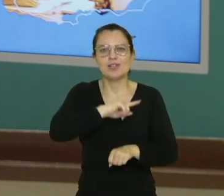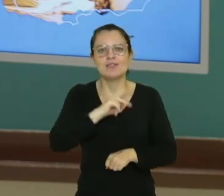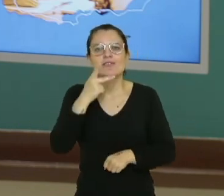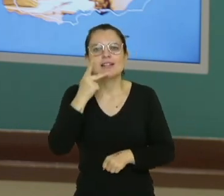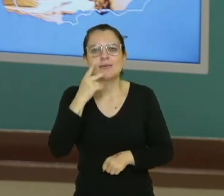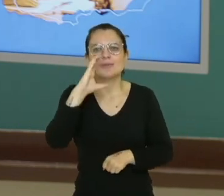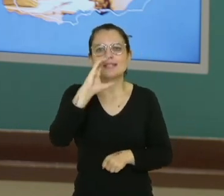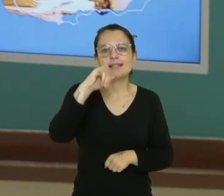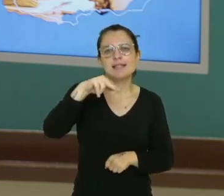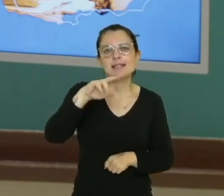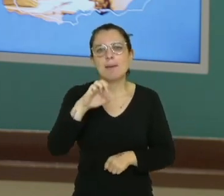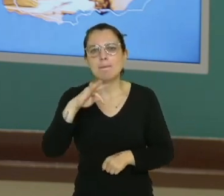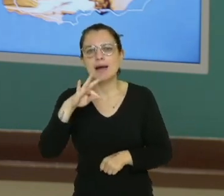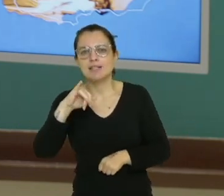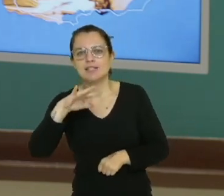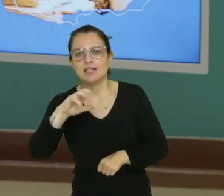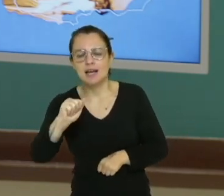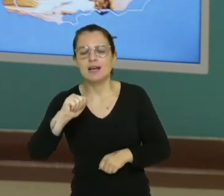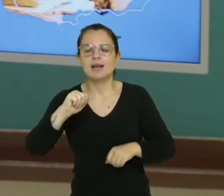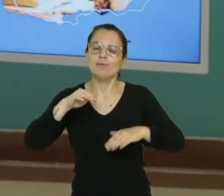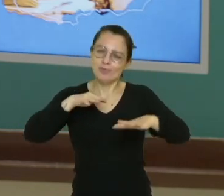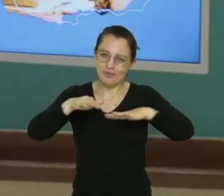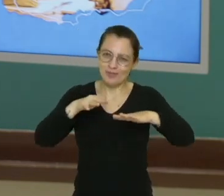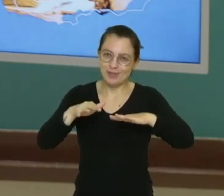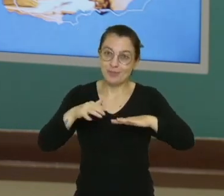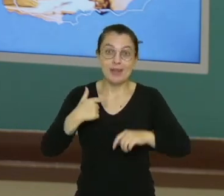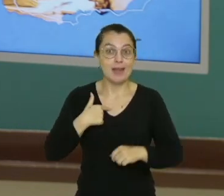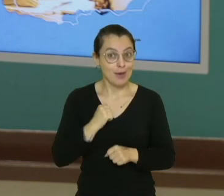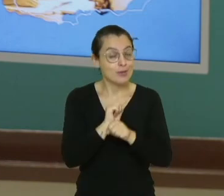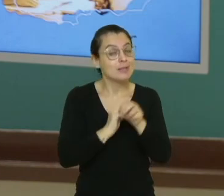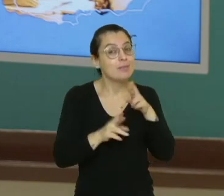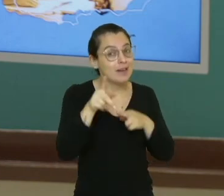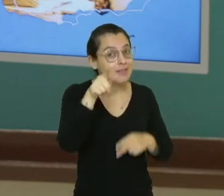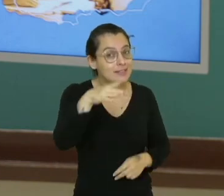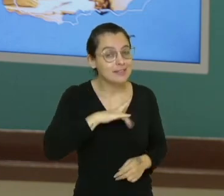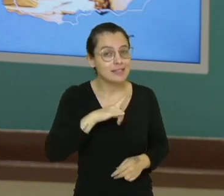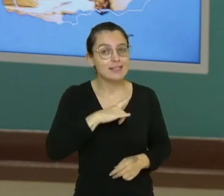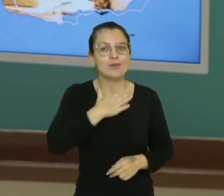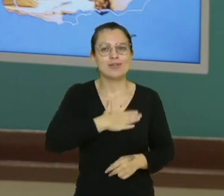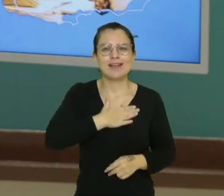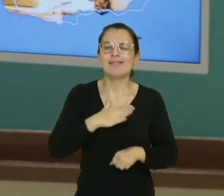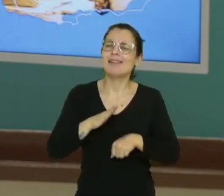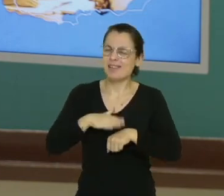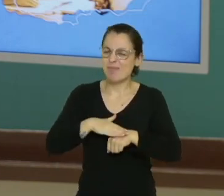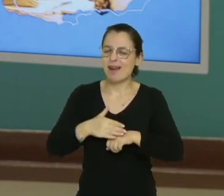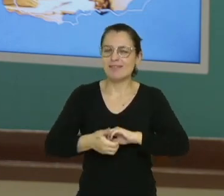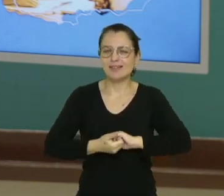cinemática do movimento. Espero que vocês tenham gostado. Até breve!